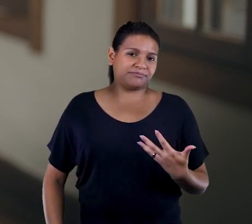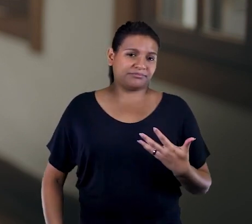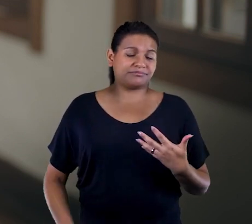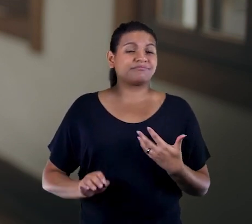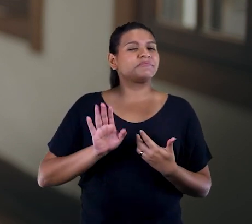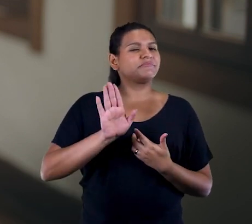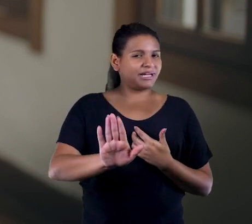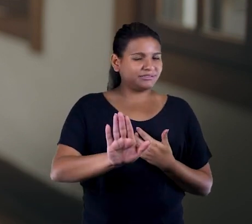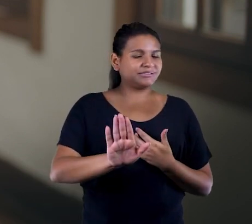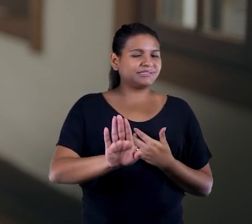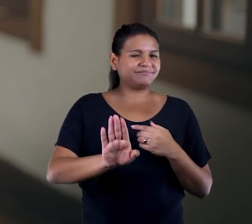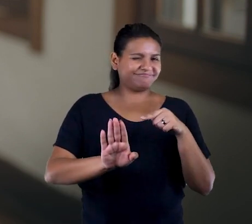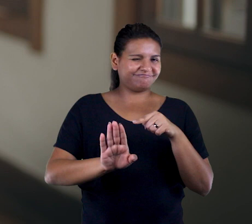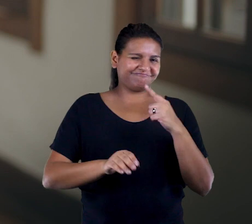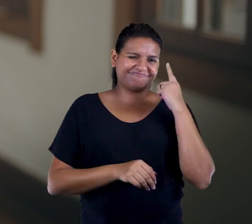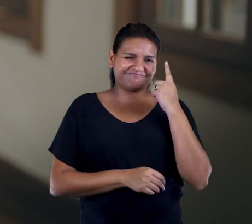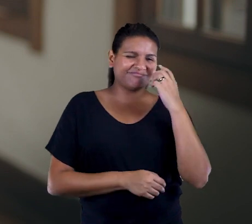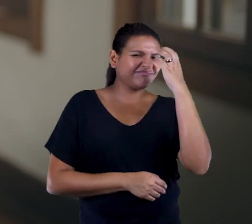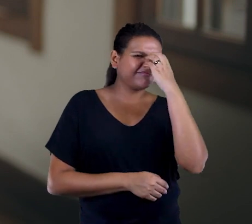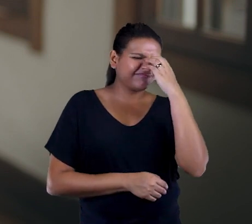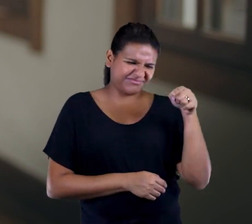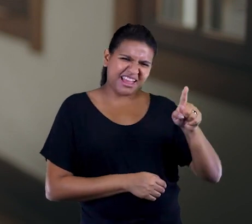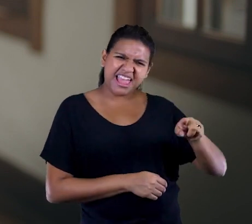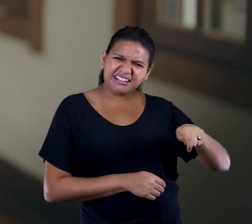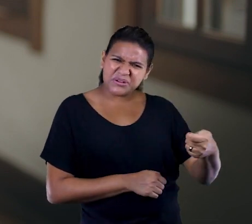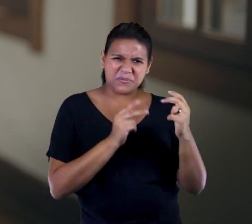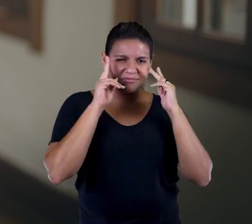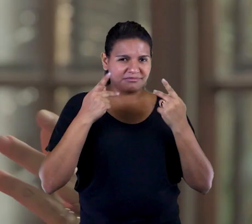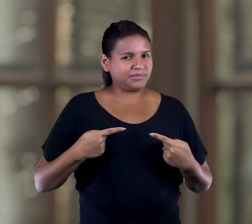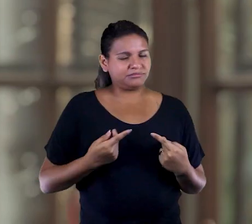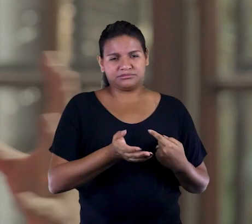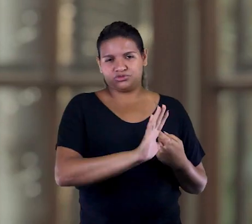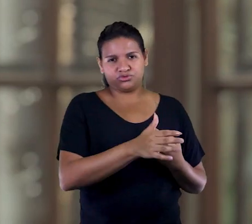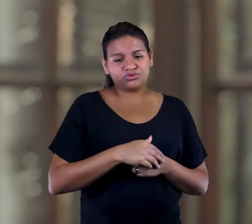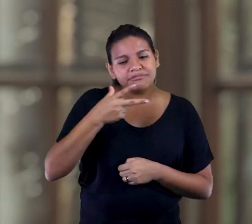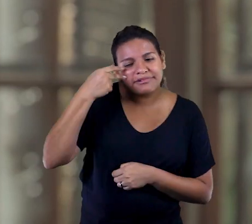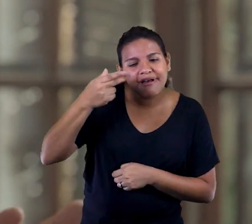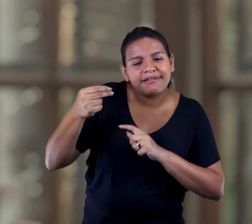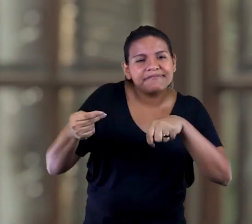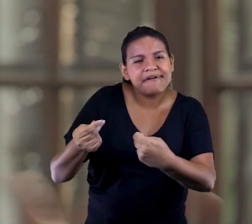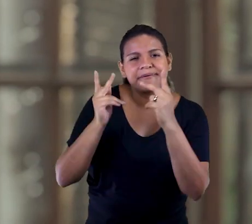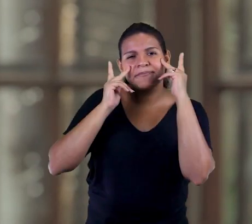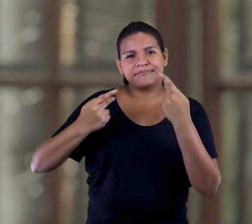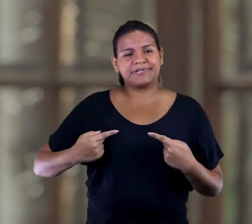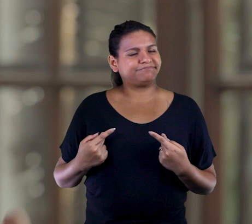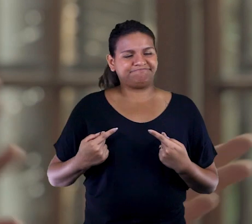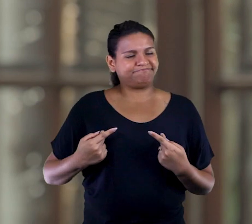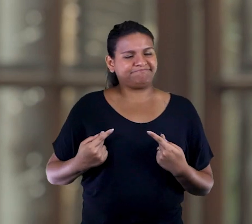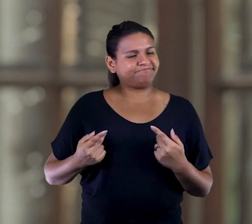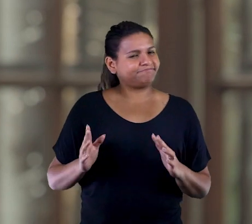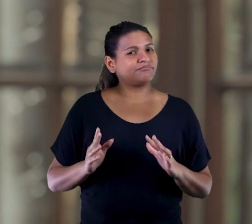O que não é benéfico é humanizar o cão ou humanizar o gato. Cães e gatos são